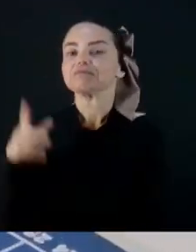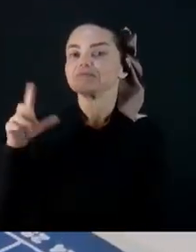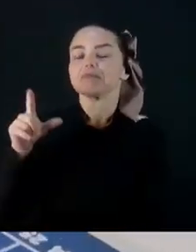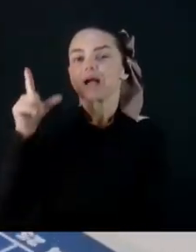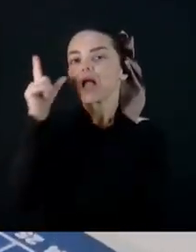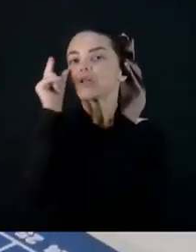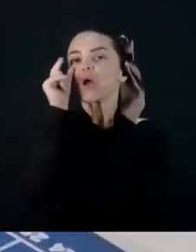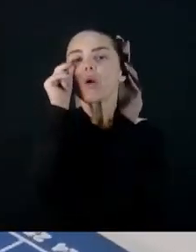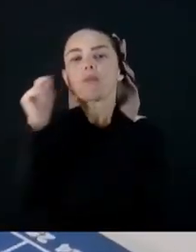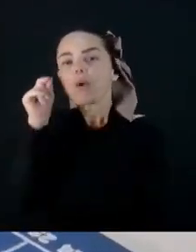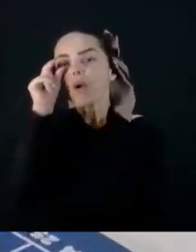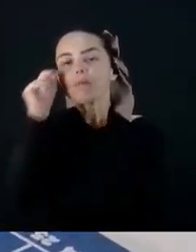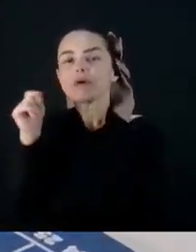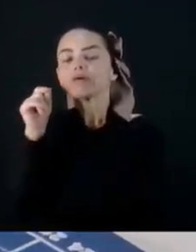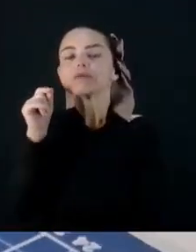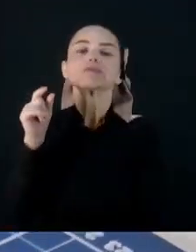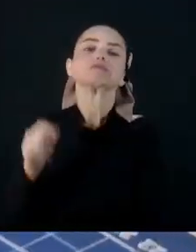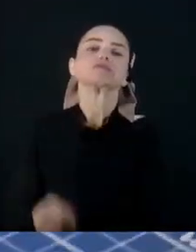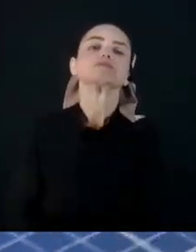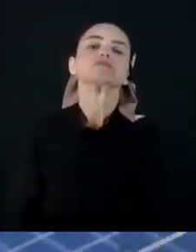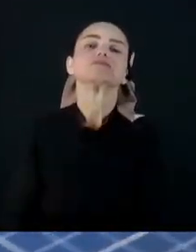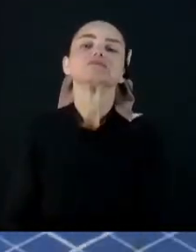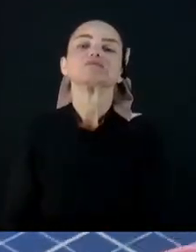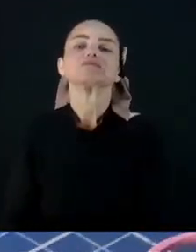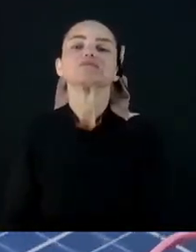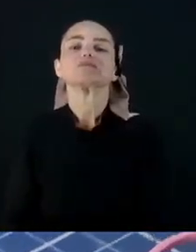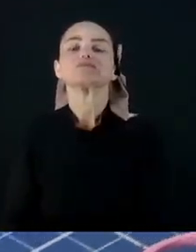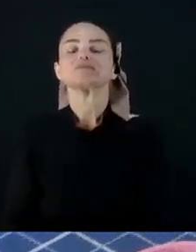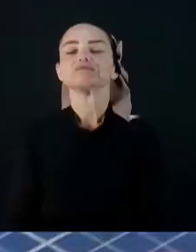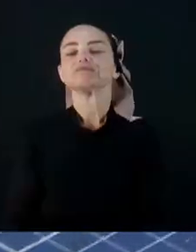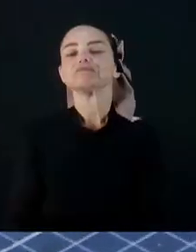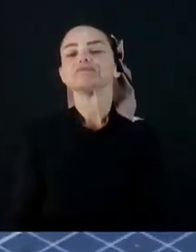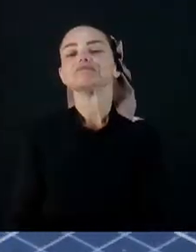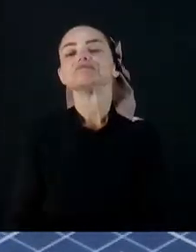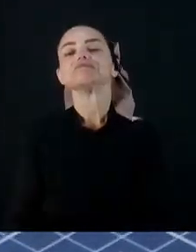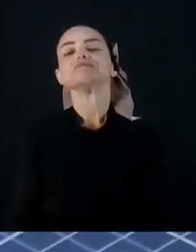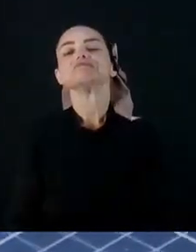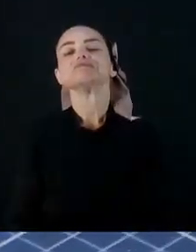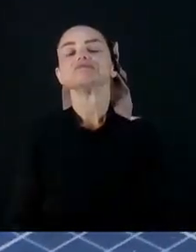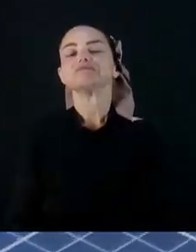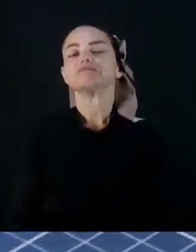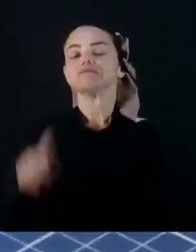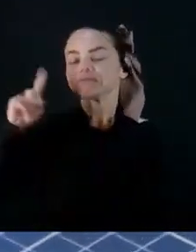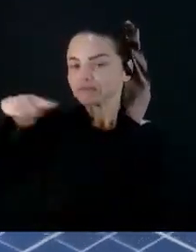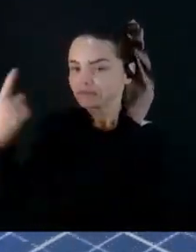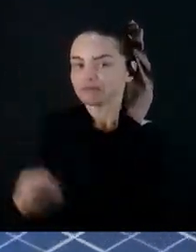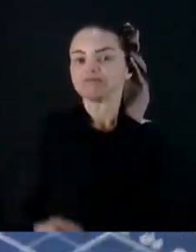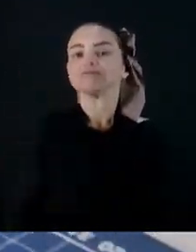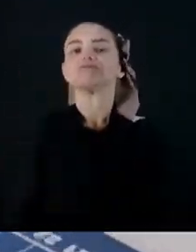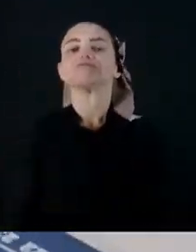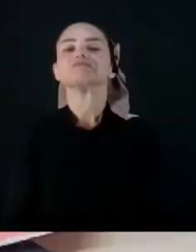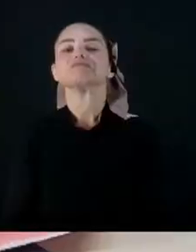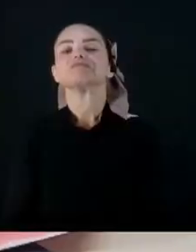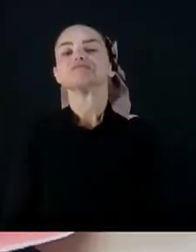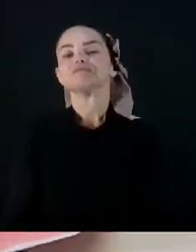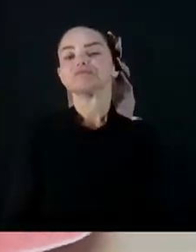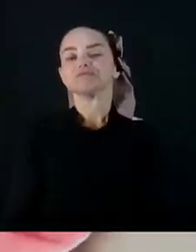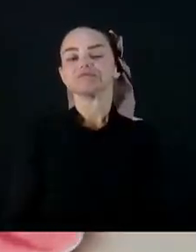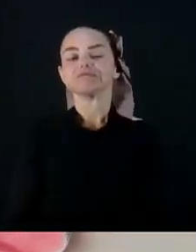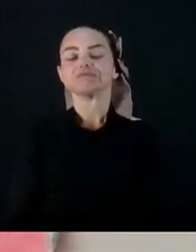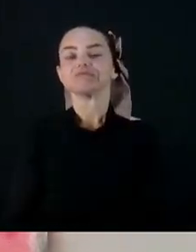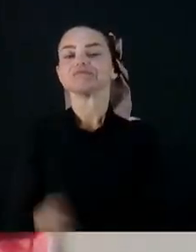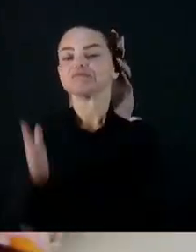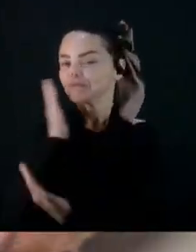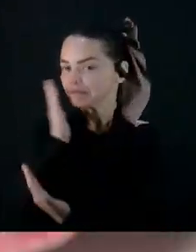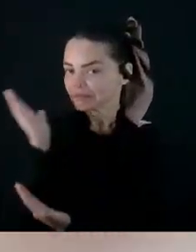Aí a gente vai passar de fora a fora, vai parar aqui, e depois vai pro outro lado, passar de fora a fora e terminar os dois aqui. Aí a